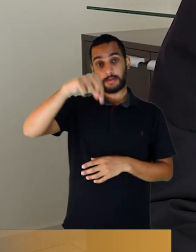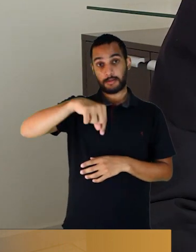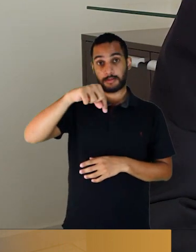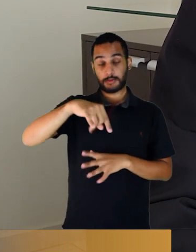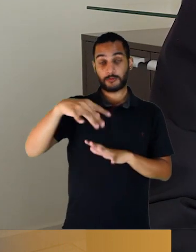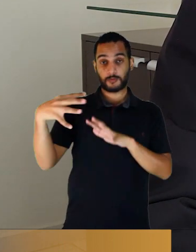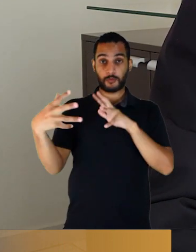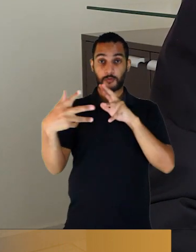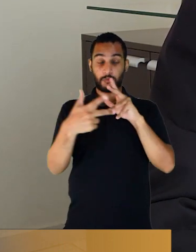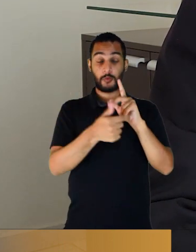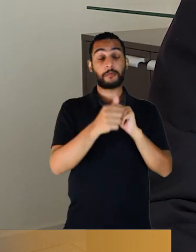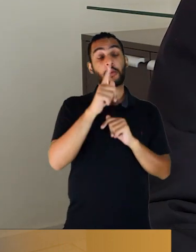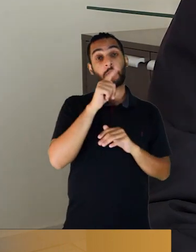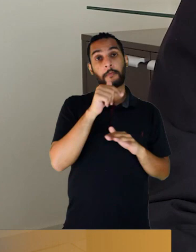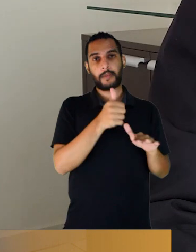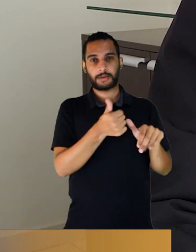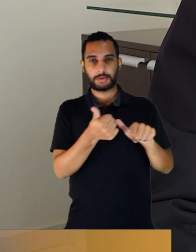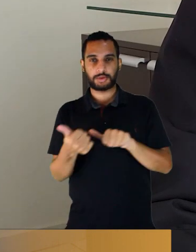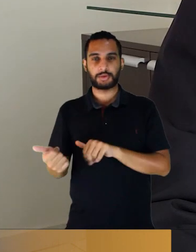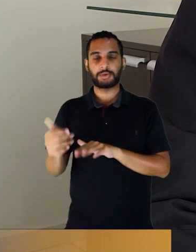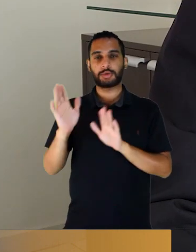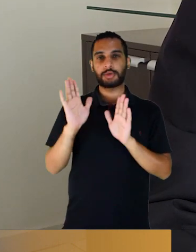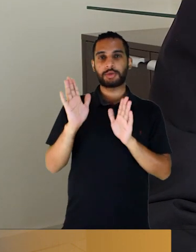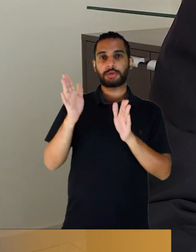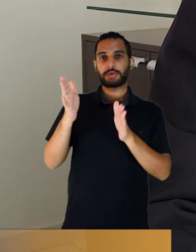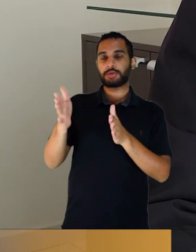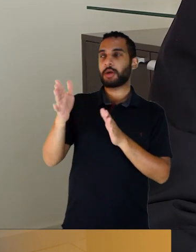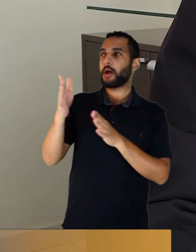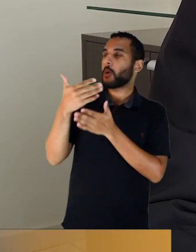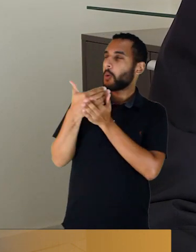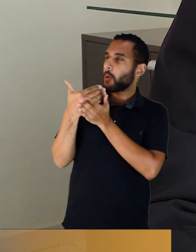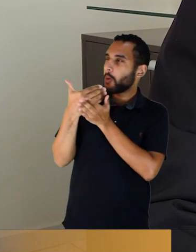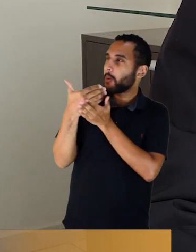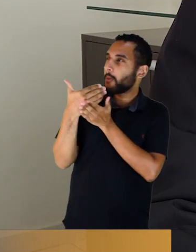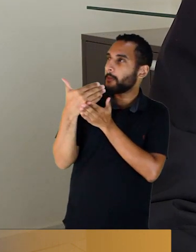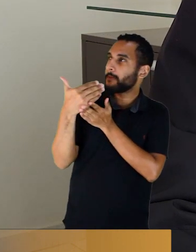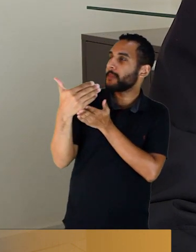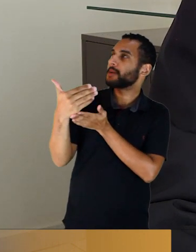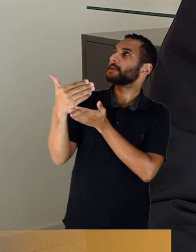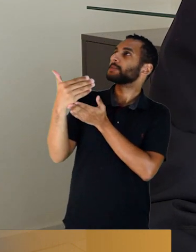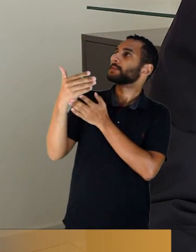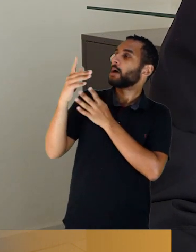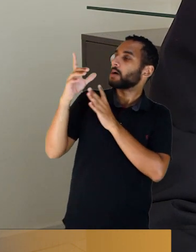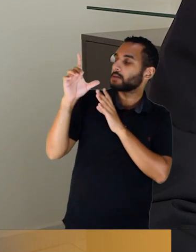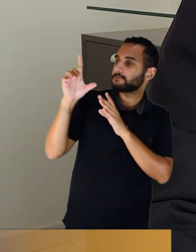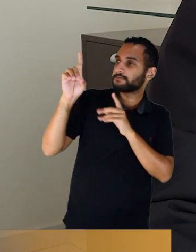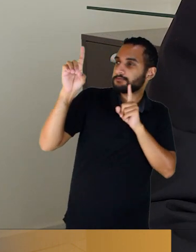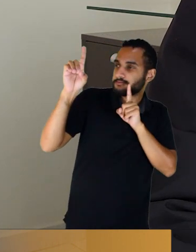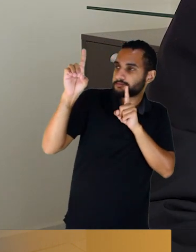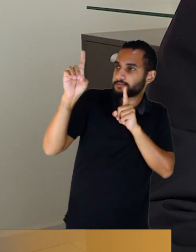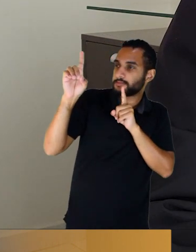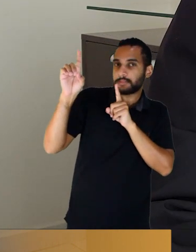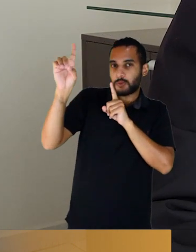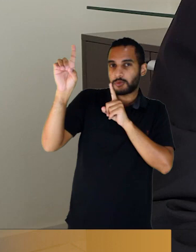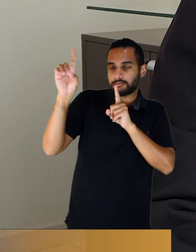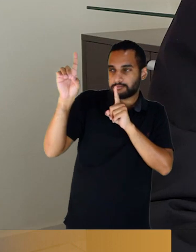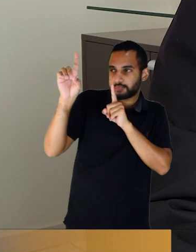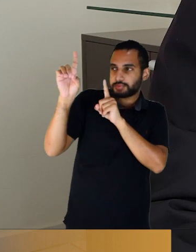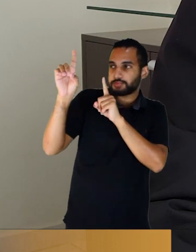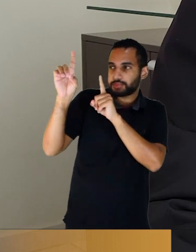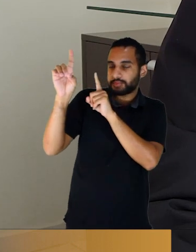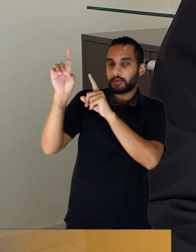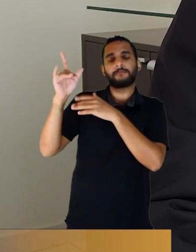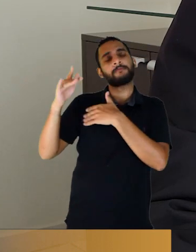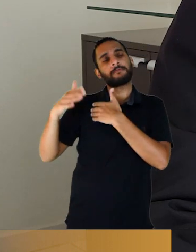caminhando para isso. Já aqui na Terra, pelo batismo, fomos imersos